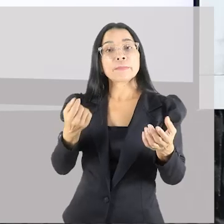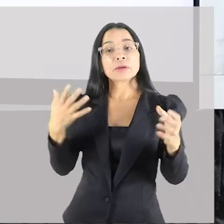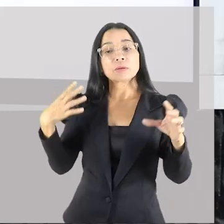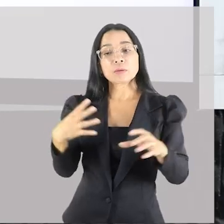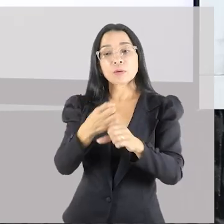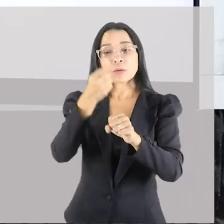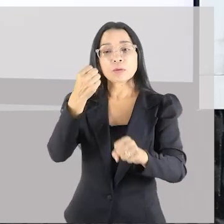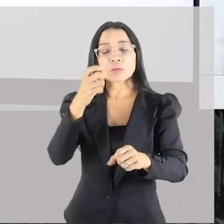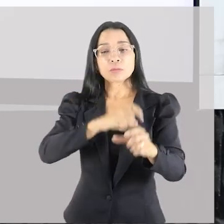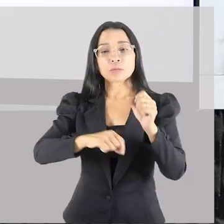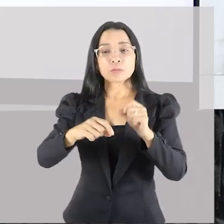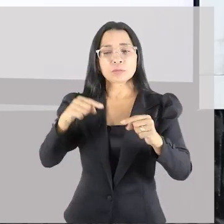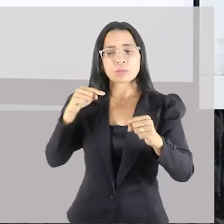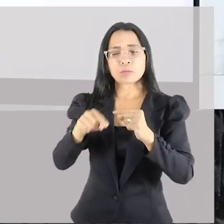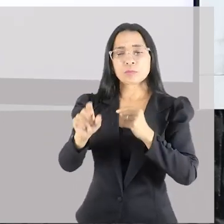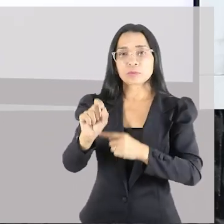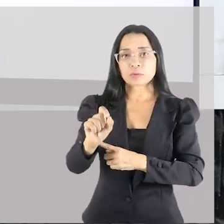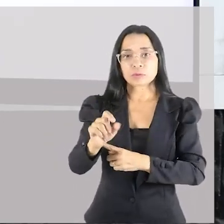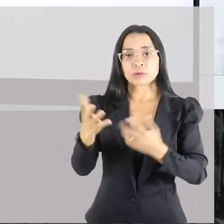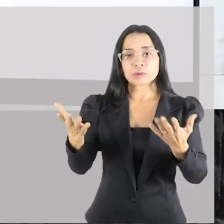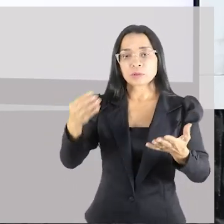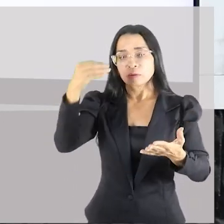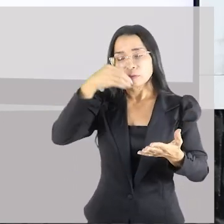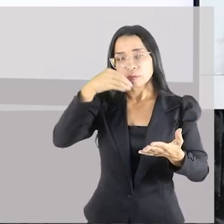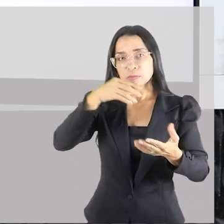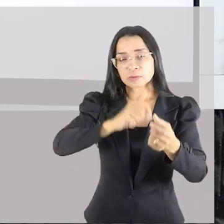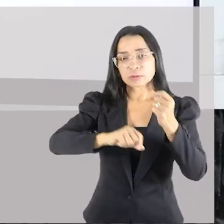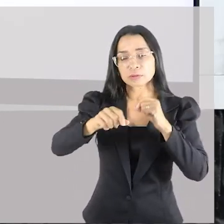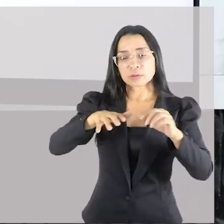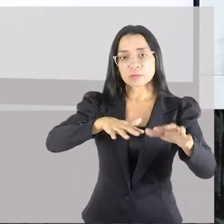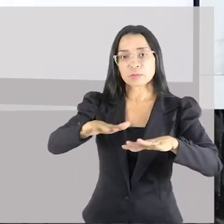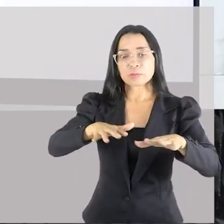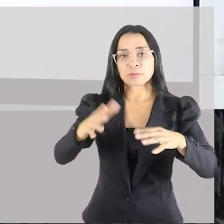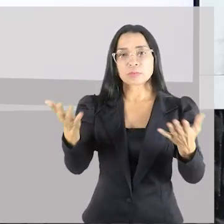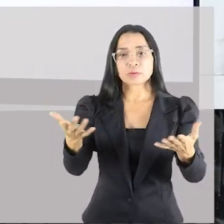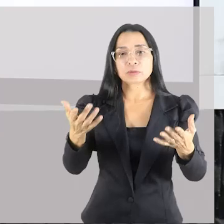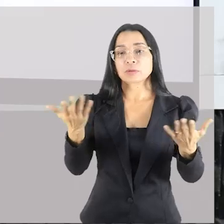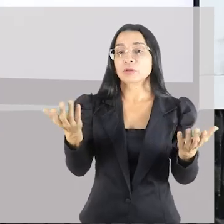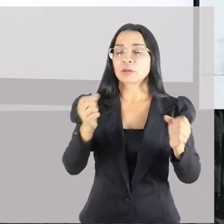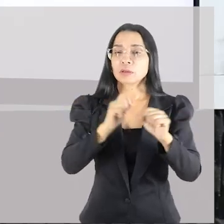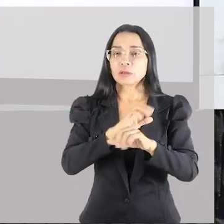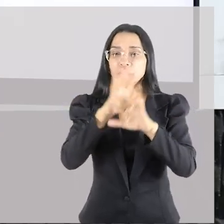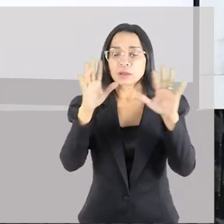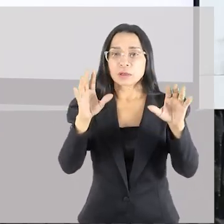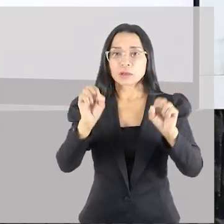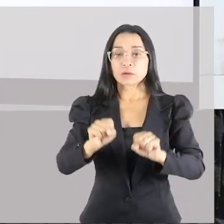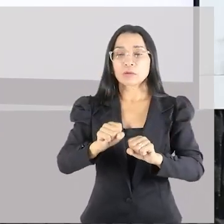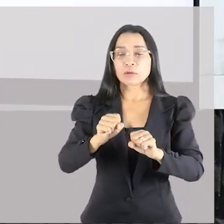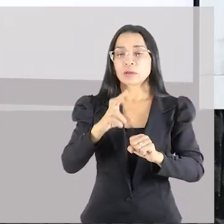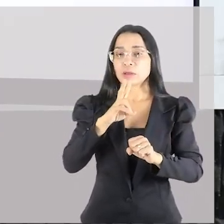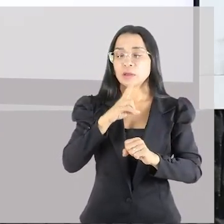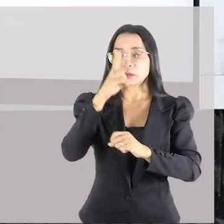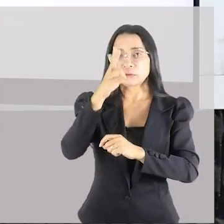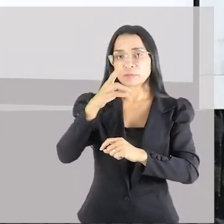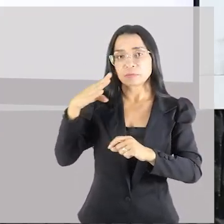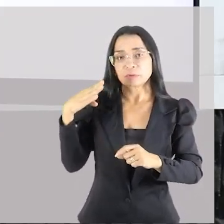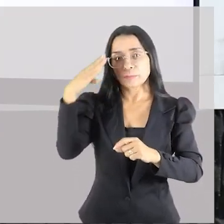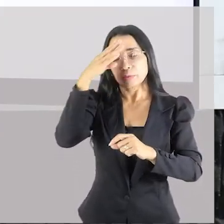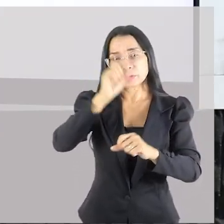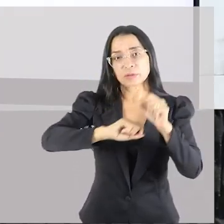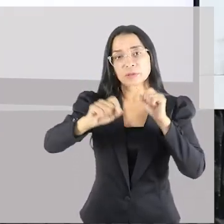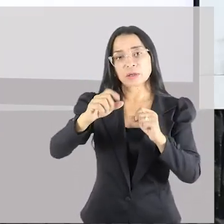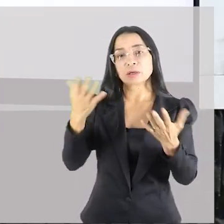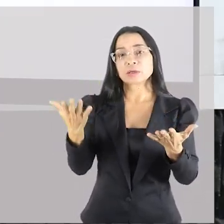lucratividade. Então eles foram contra isso. E aí vai enfraquecer o movimento. E aí, claro, a força militar, que era o braço